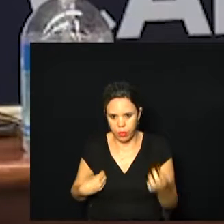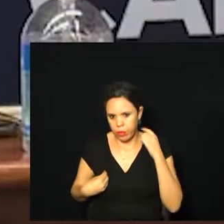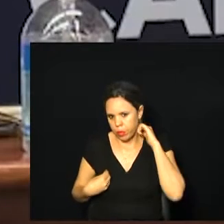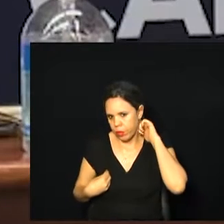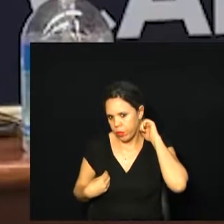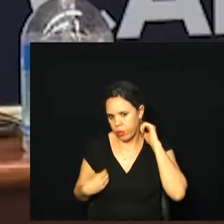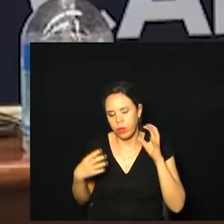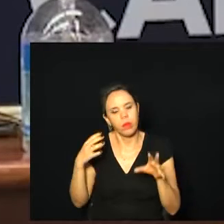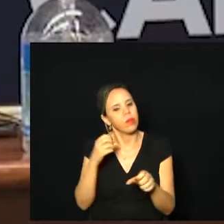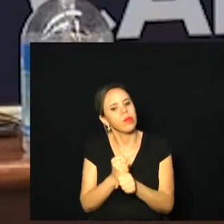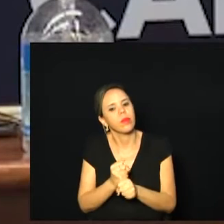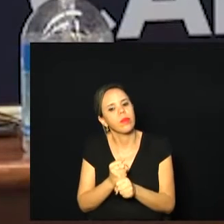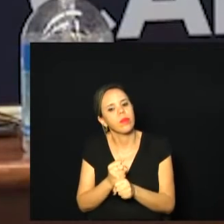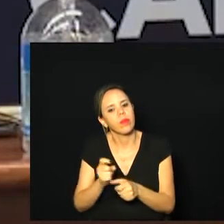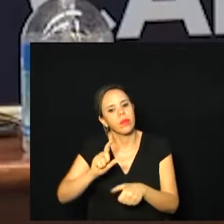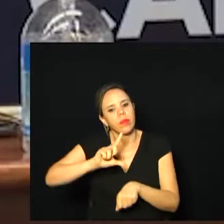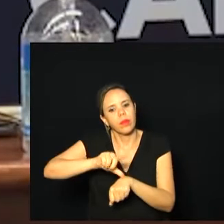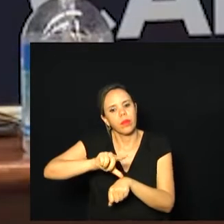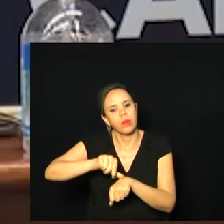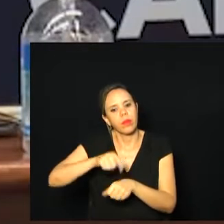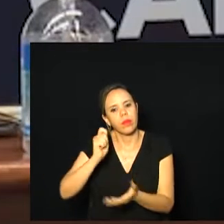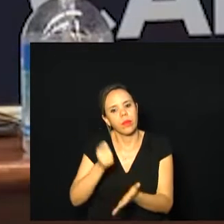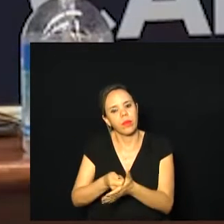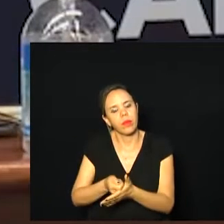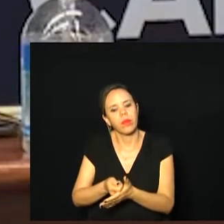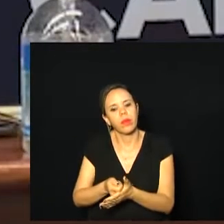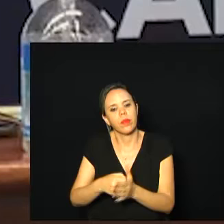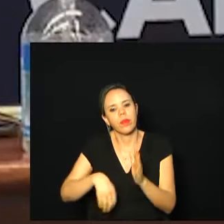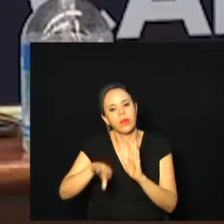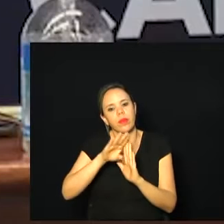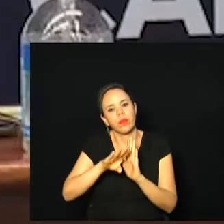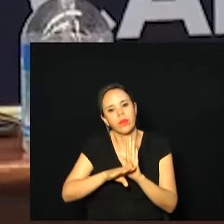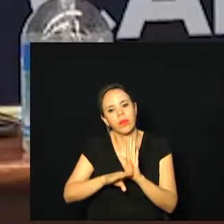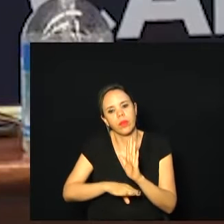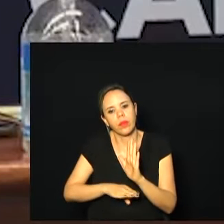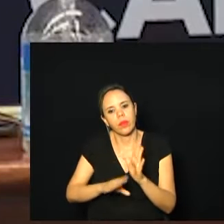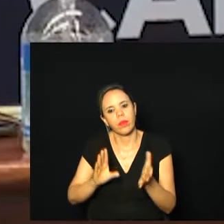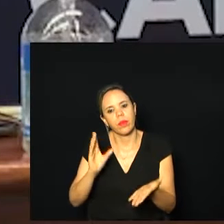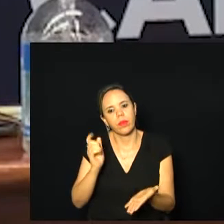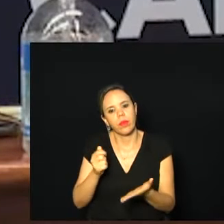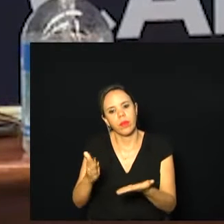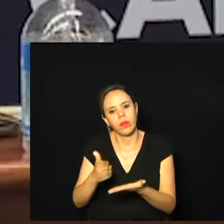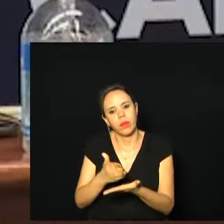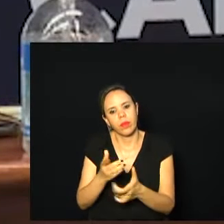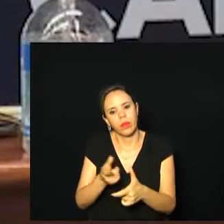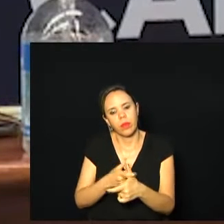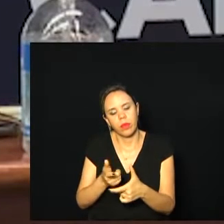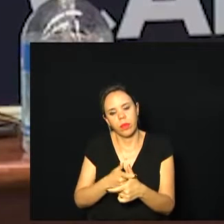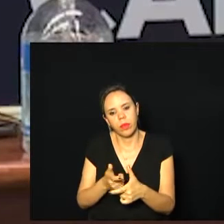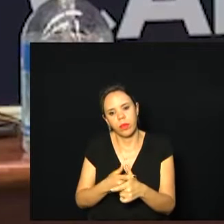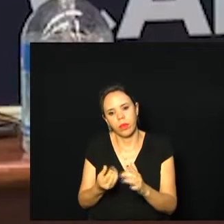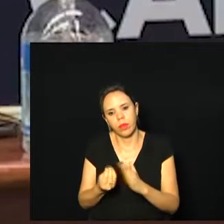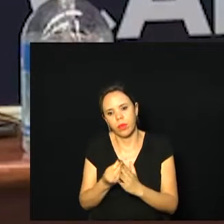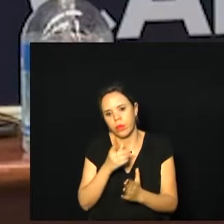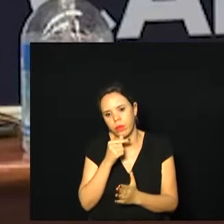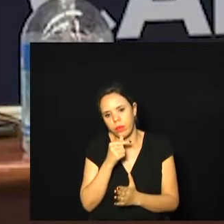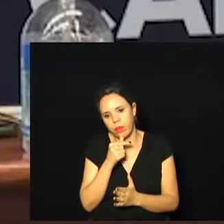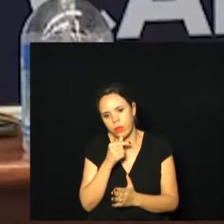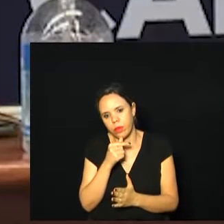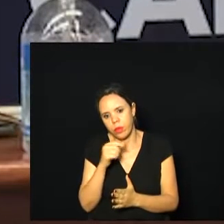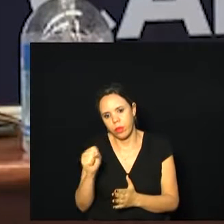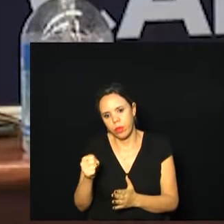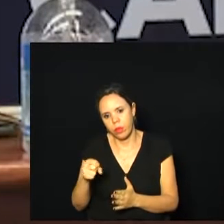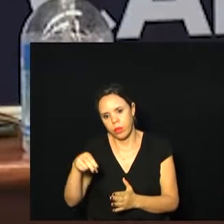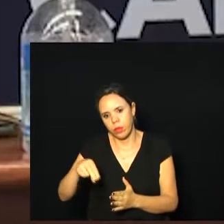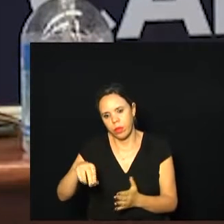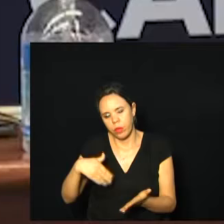as contas em atraso. É um programa de refinanciamento das dívidas que vai valer de 8